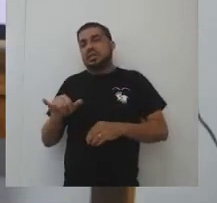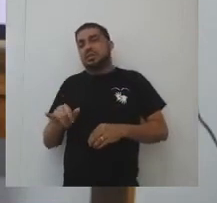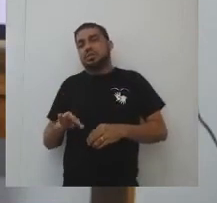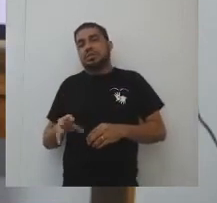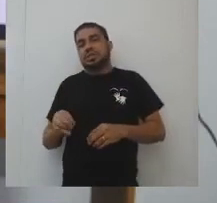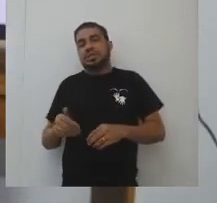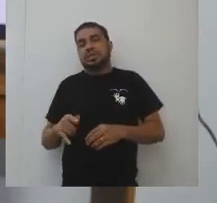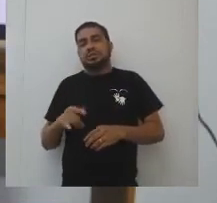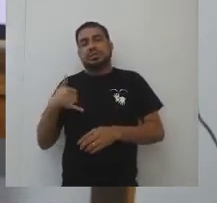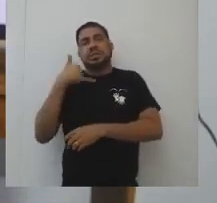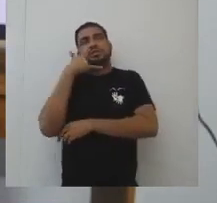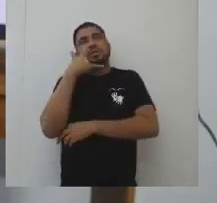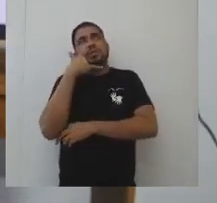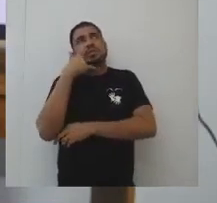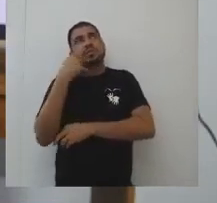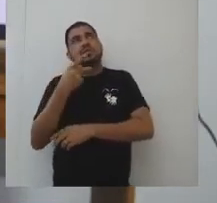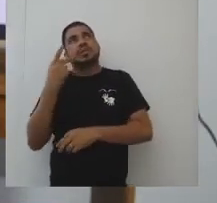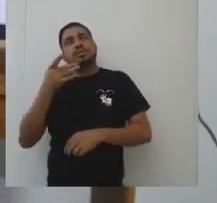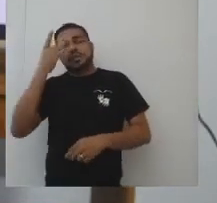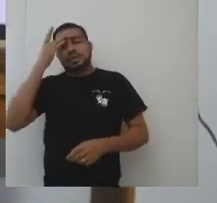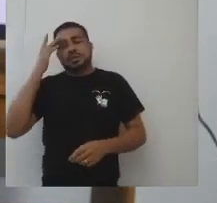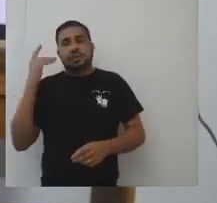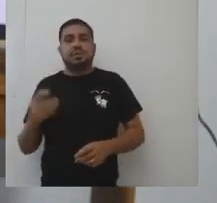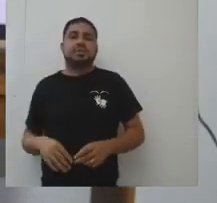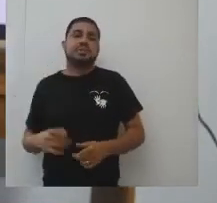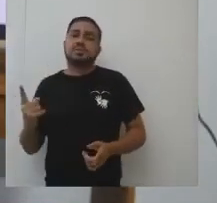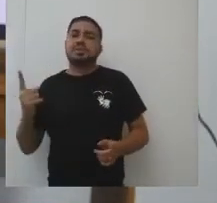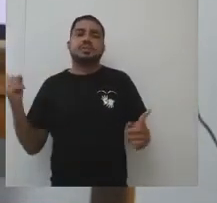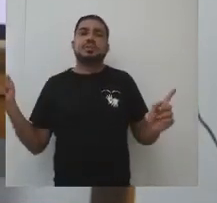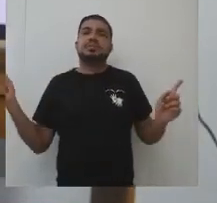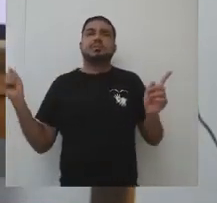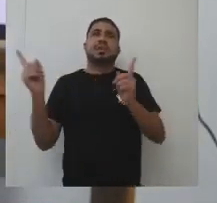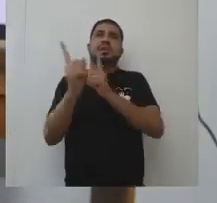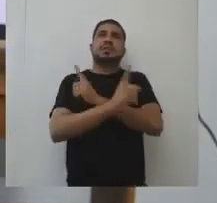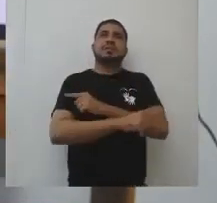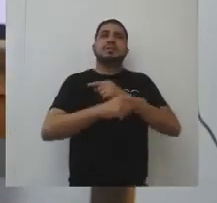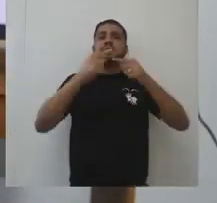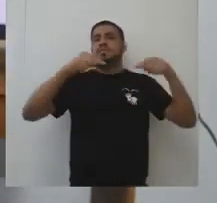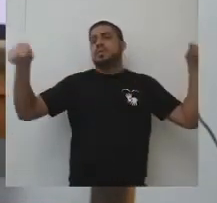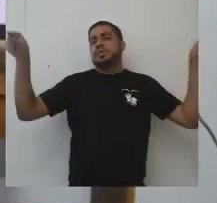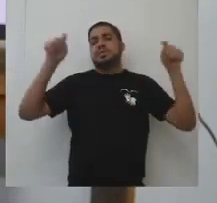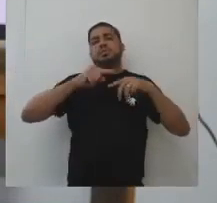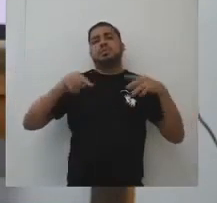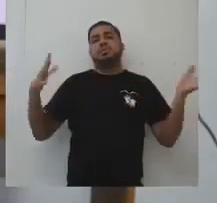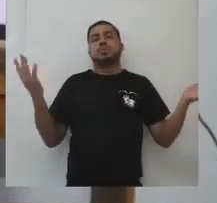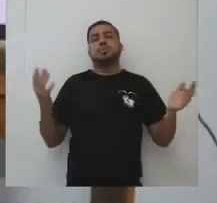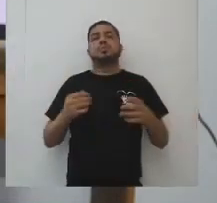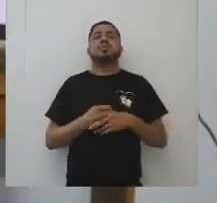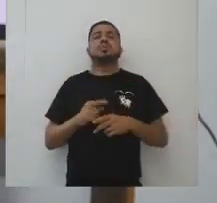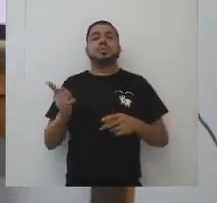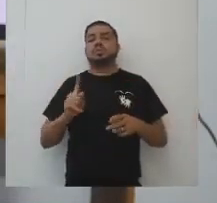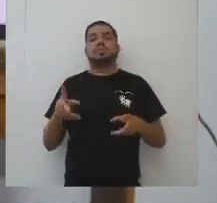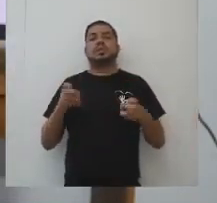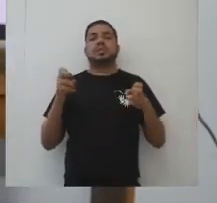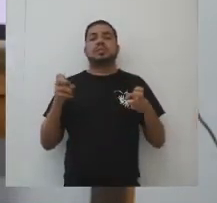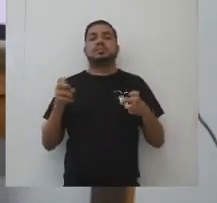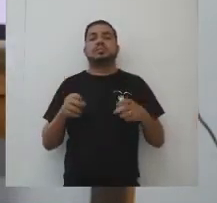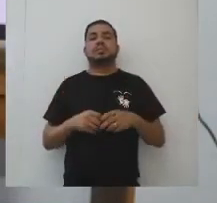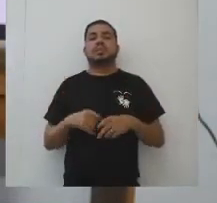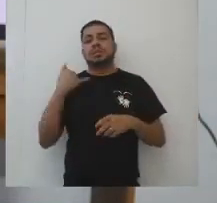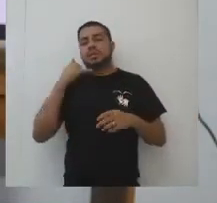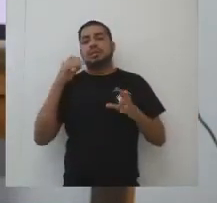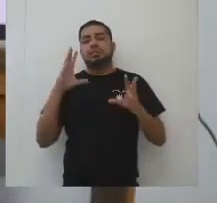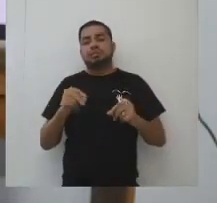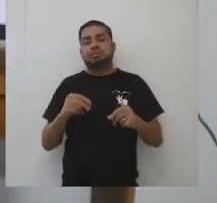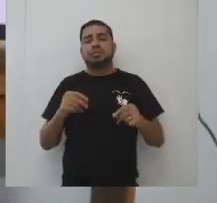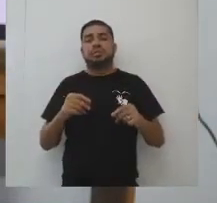celular falando com uma pessoa, aí você de repente passa por fios de alta tensão. Você nem percebe, o celular desliga. Você